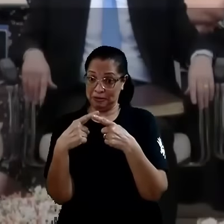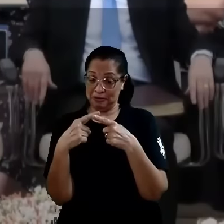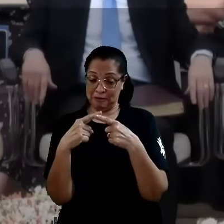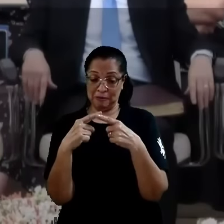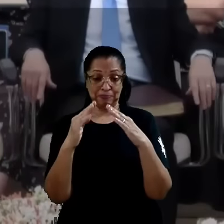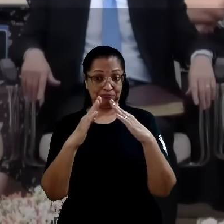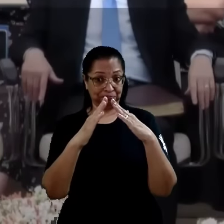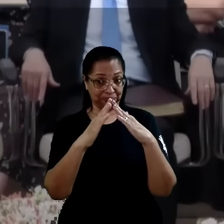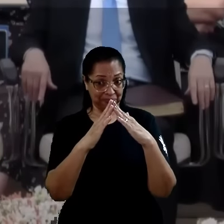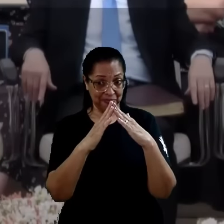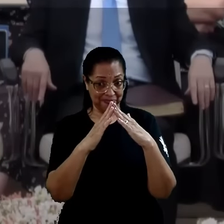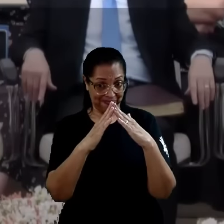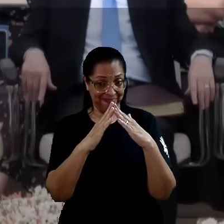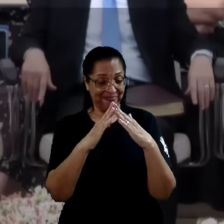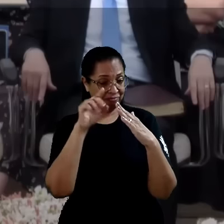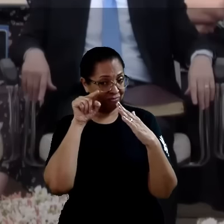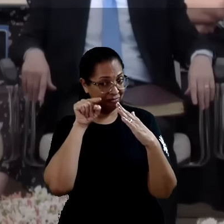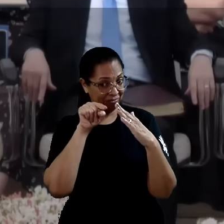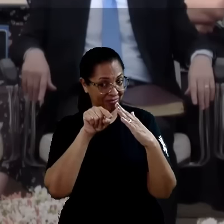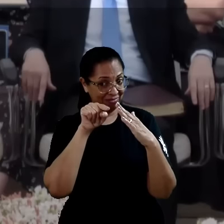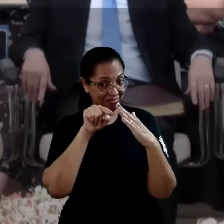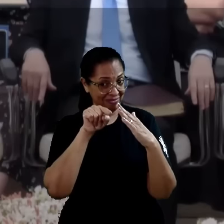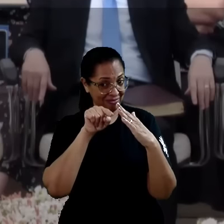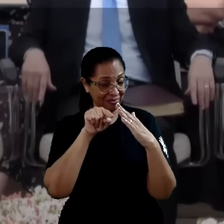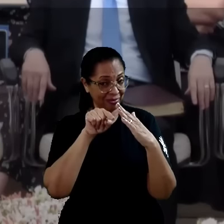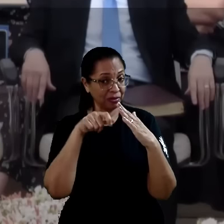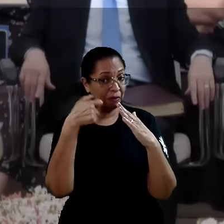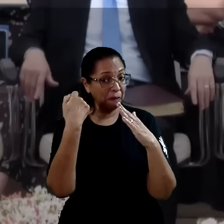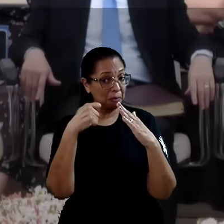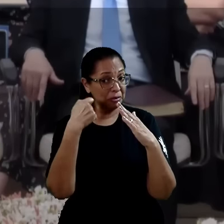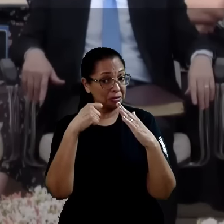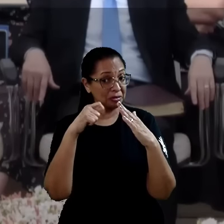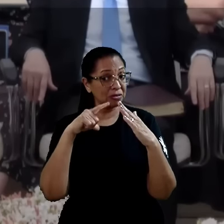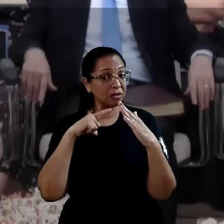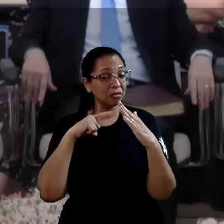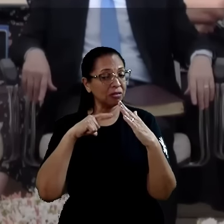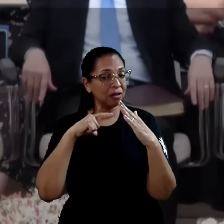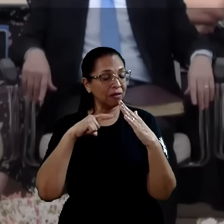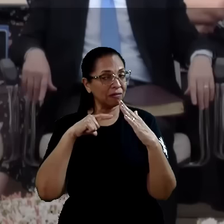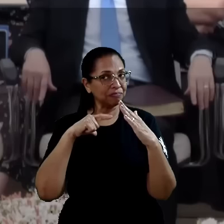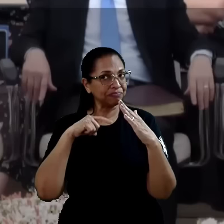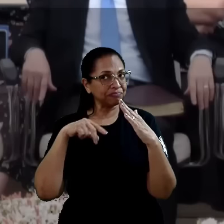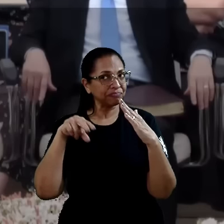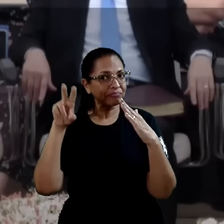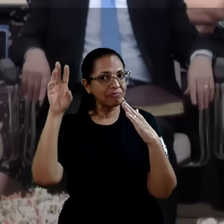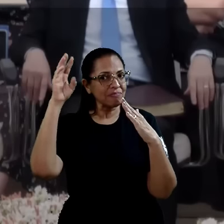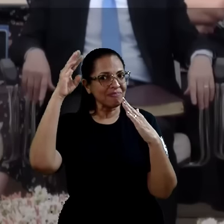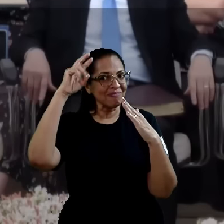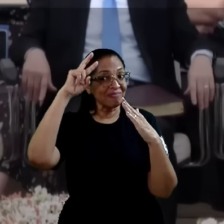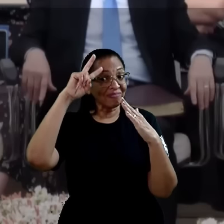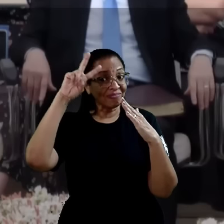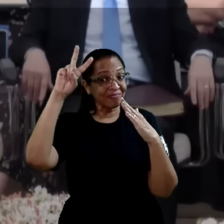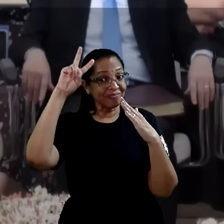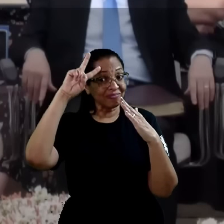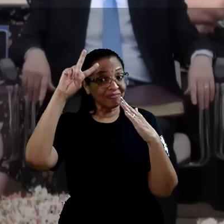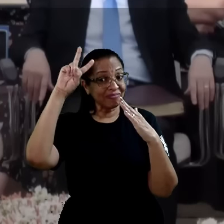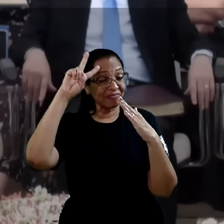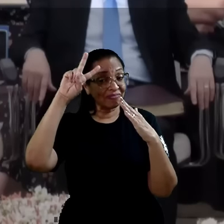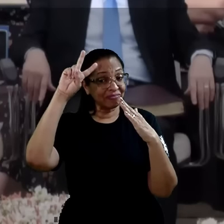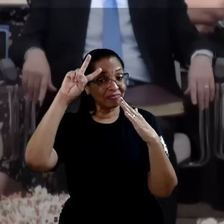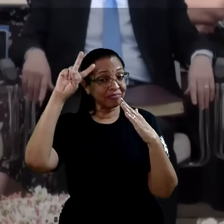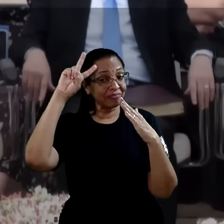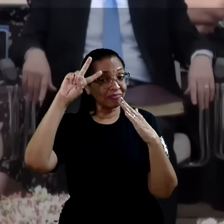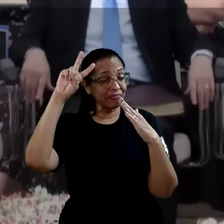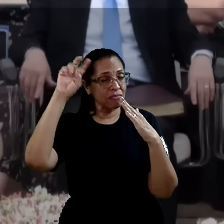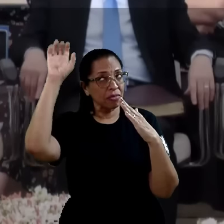memórias por exemplo alg o que eu faço em casa eu perguntei para o meu filho que casou você já fazz isso aí você